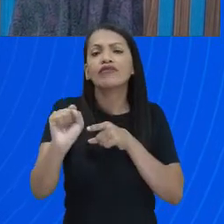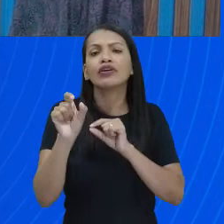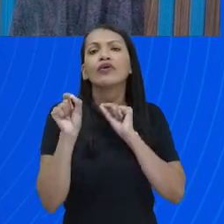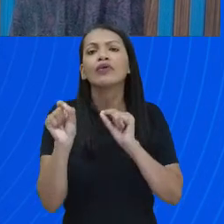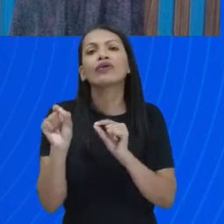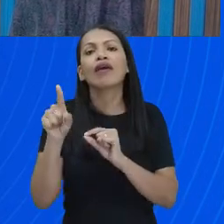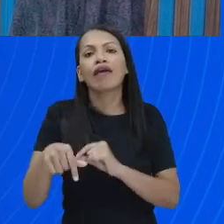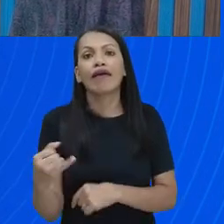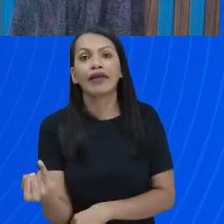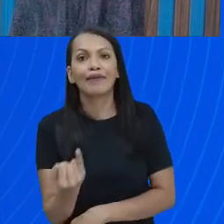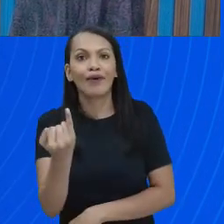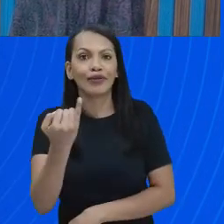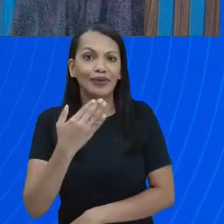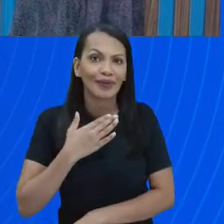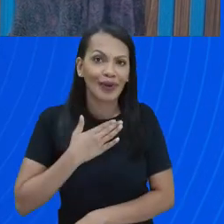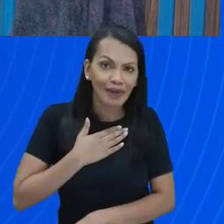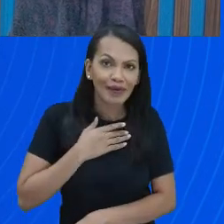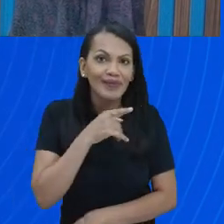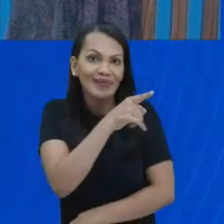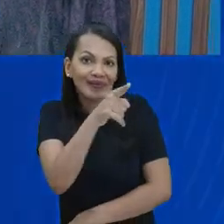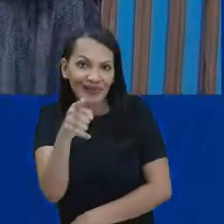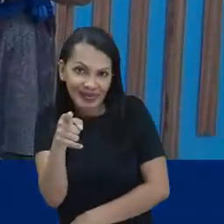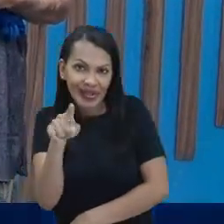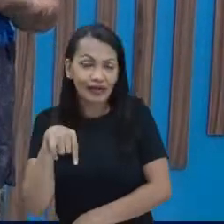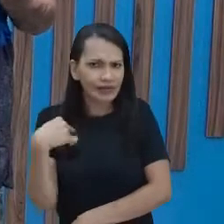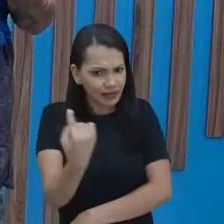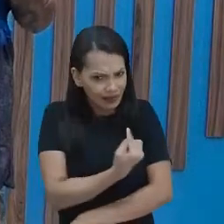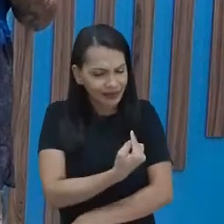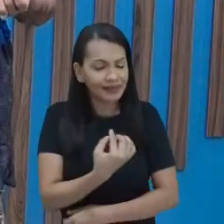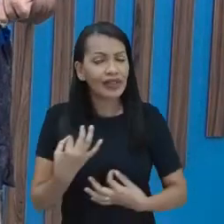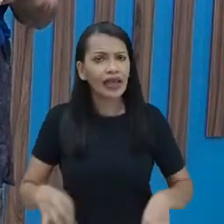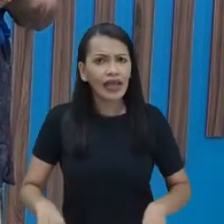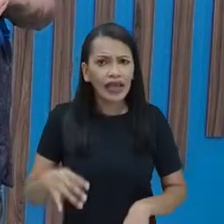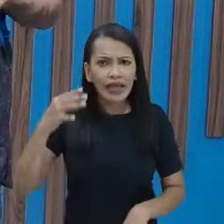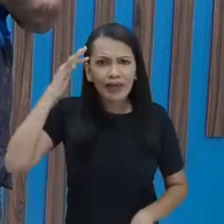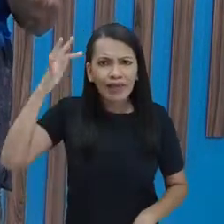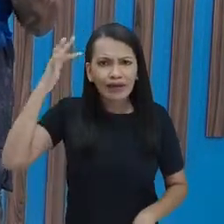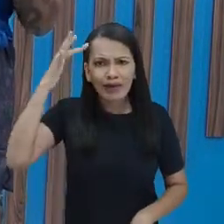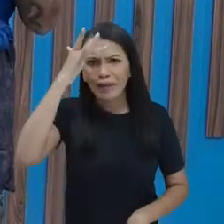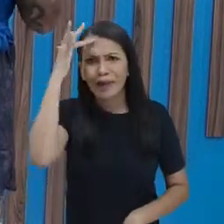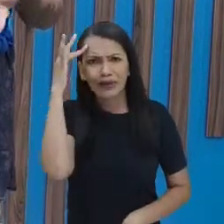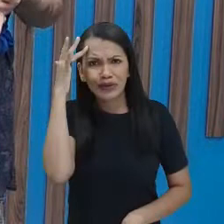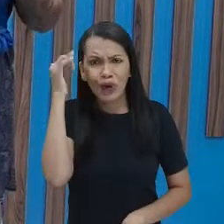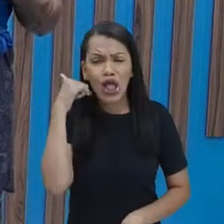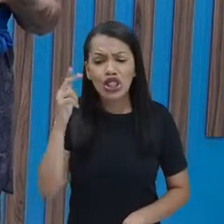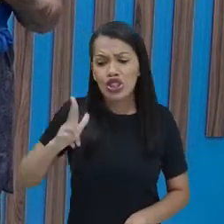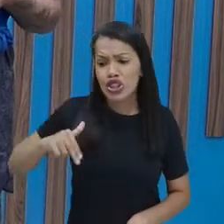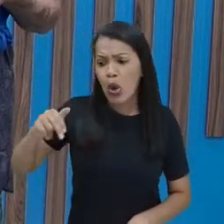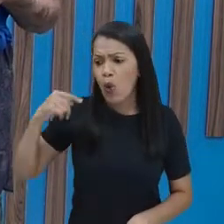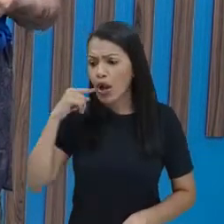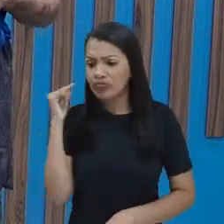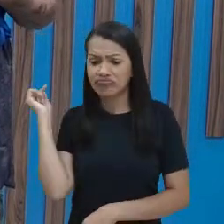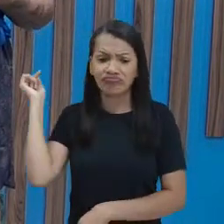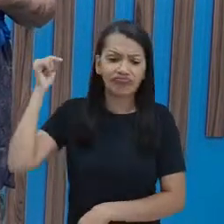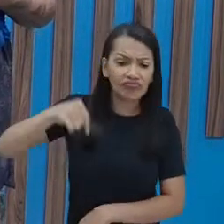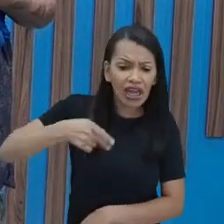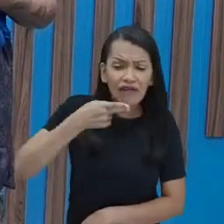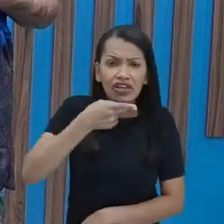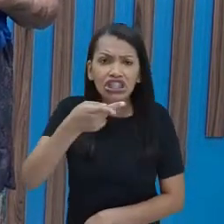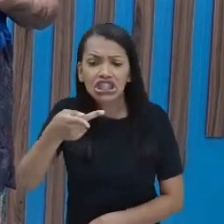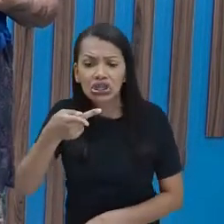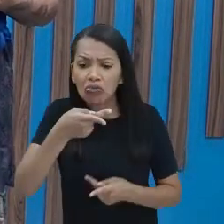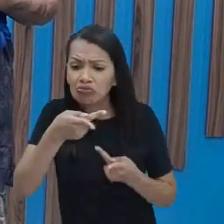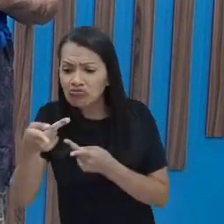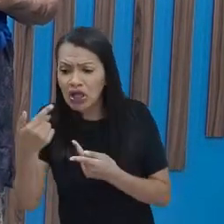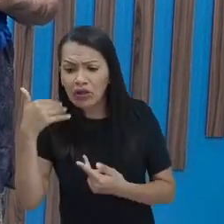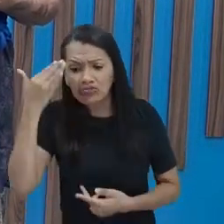que é importante para a gente. Imagina uma pessoa que não conhece sua comunidade, que nunca esteve em sua comunidade, essa pessoa vai poder realmente